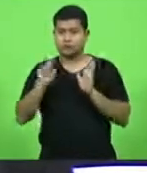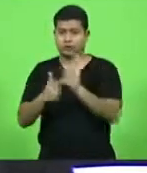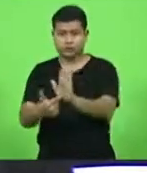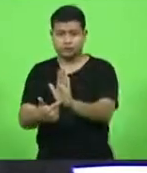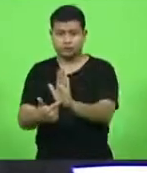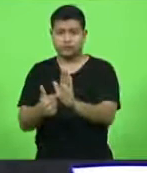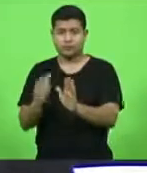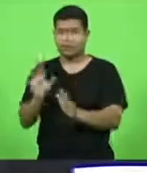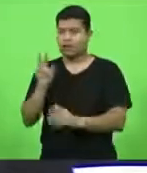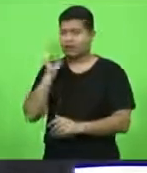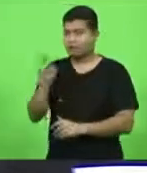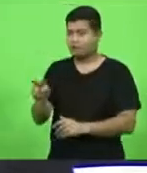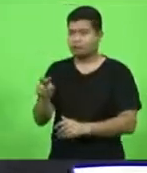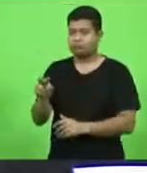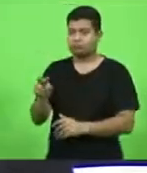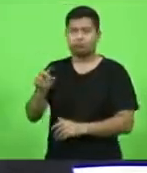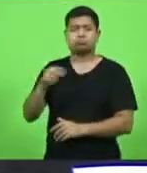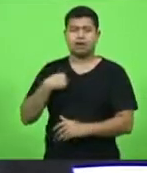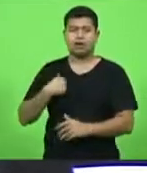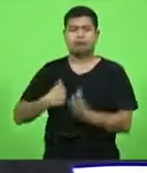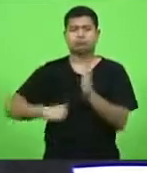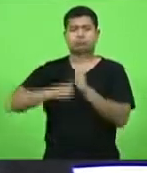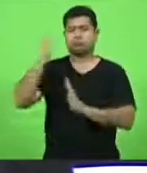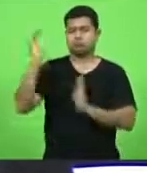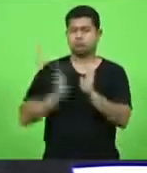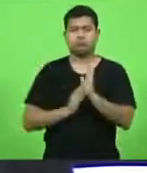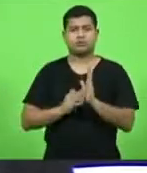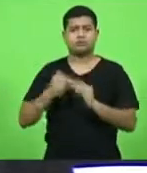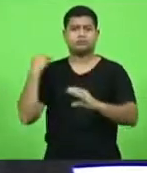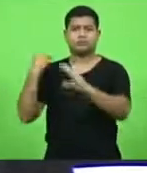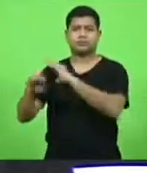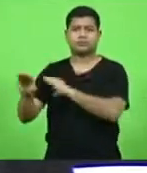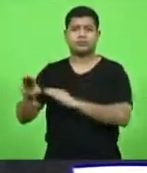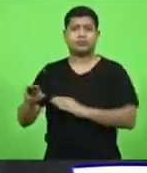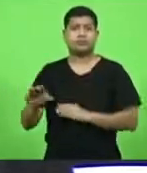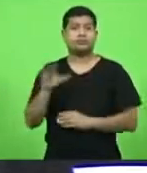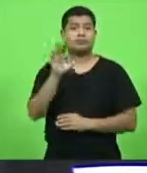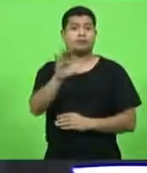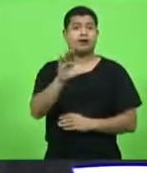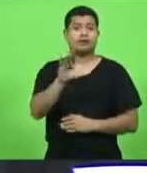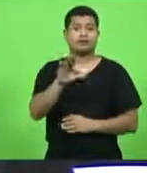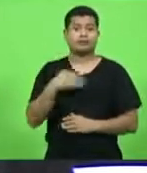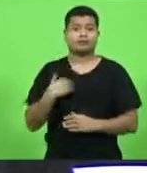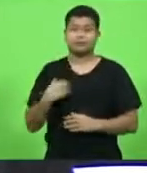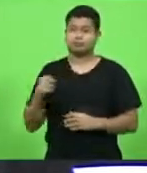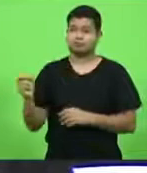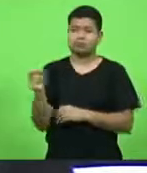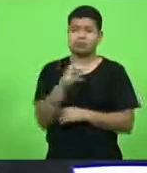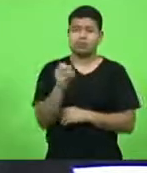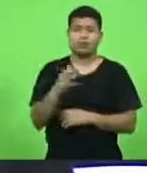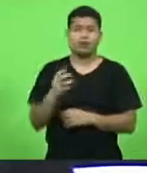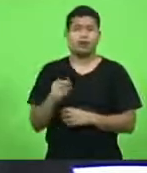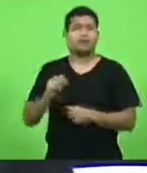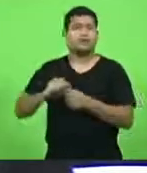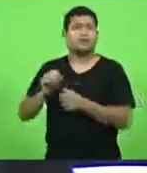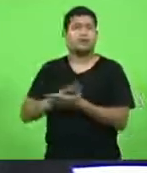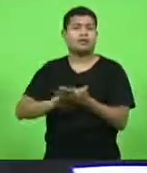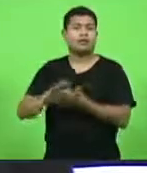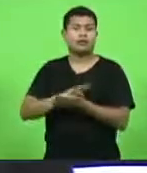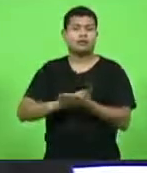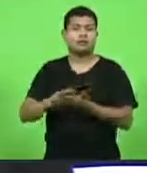e a base continuava funcionando porque porque é uma empresa que trabalha para o estado mas são esses mesmos